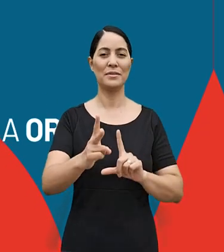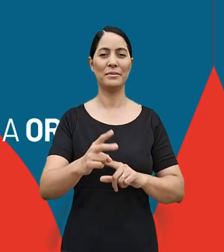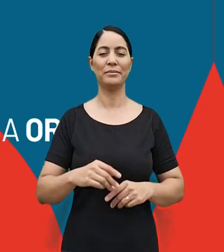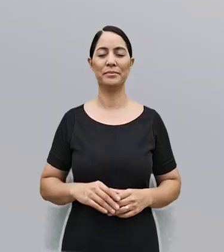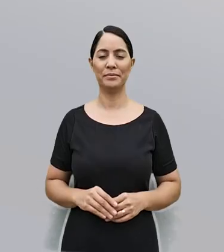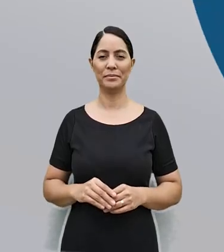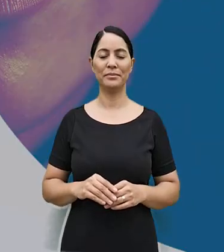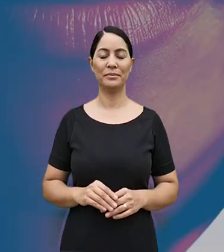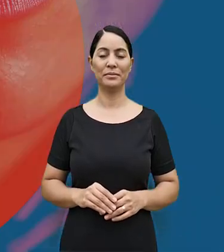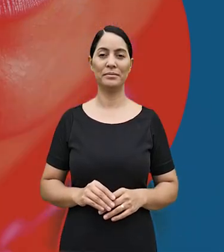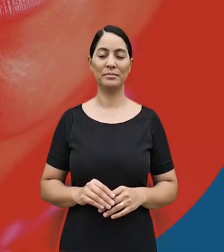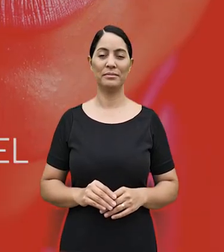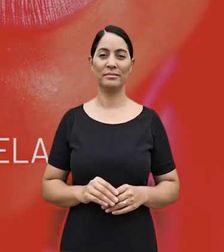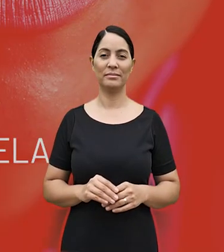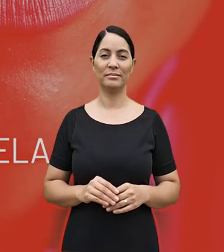já.